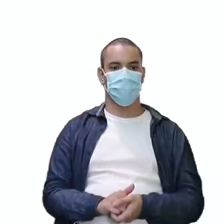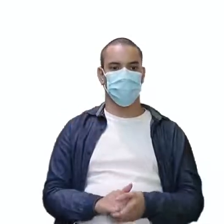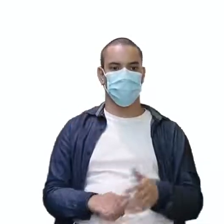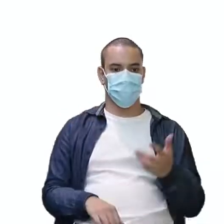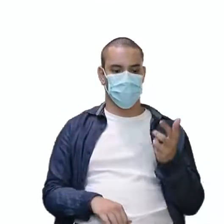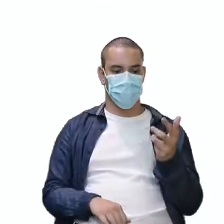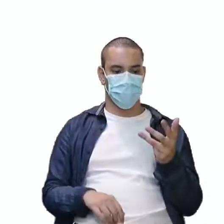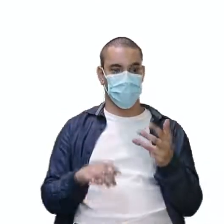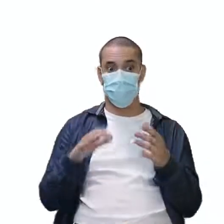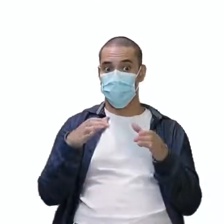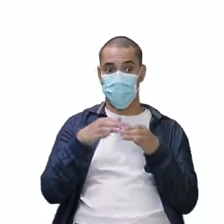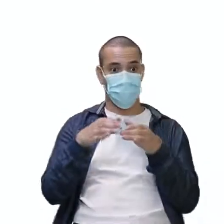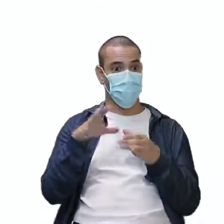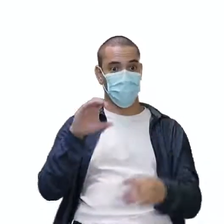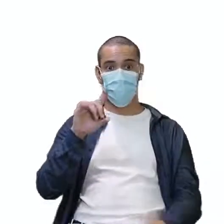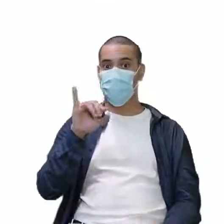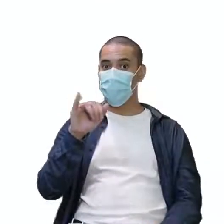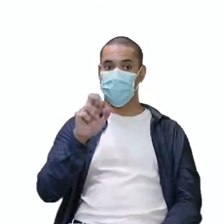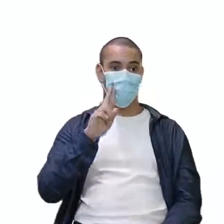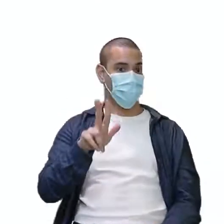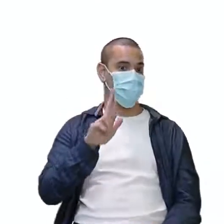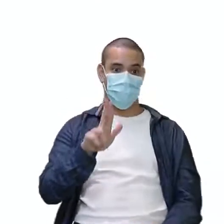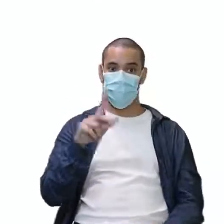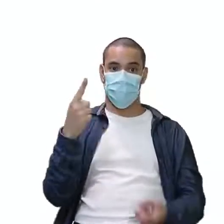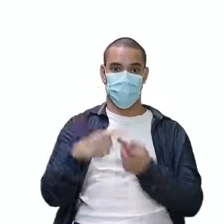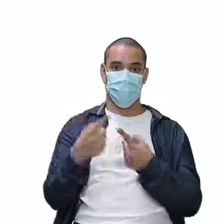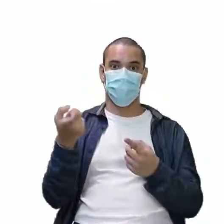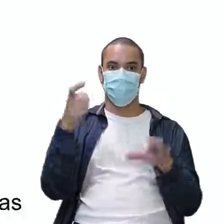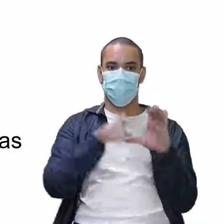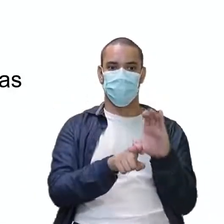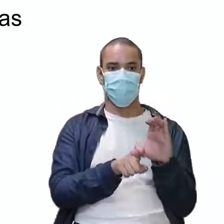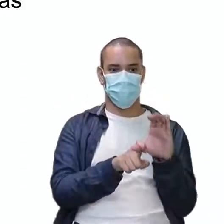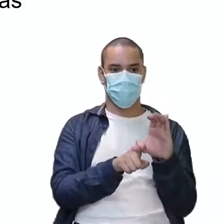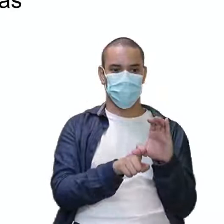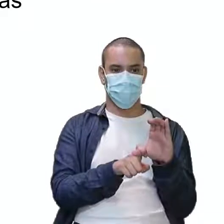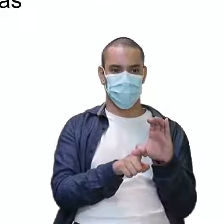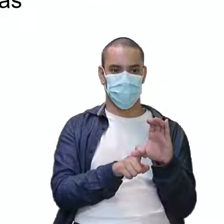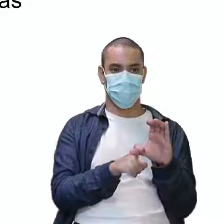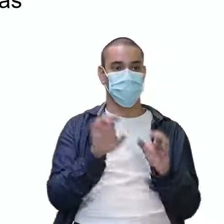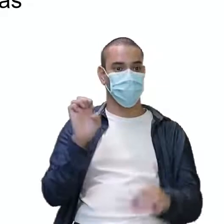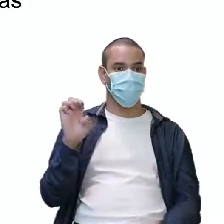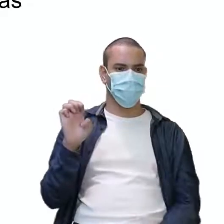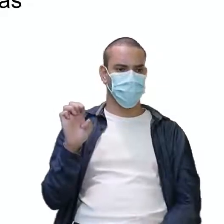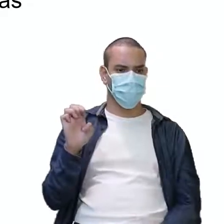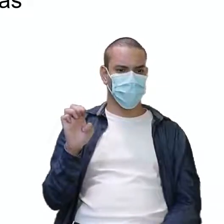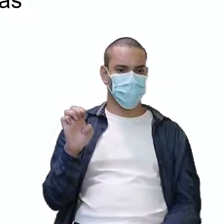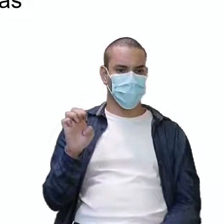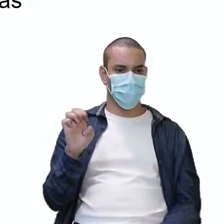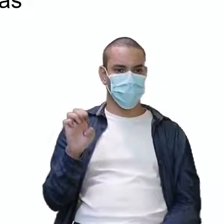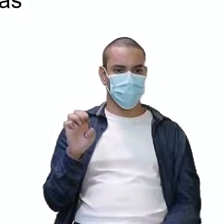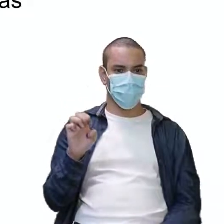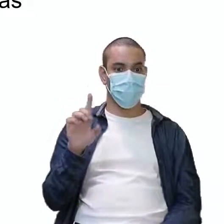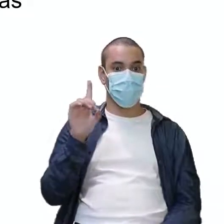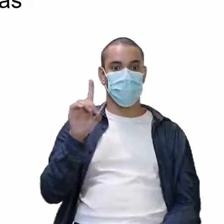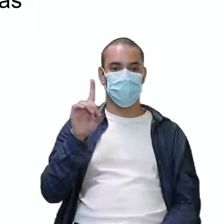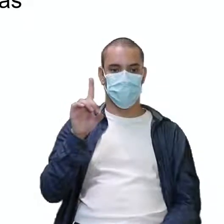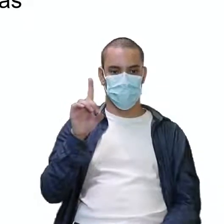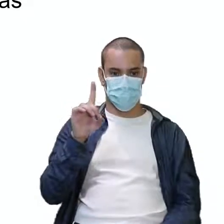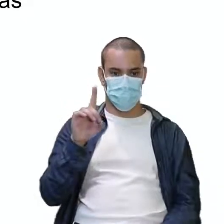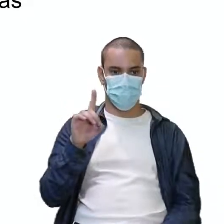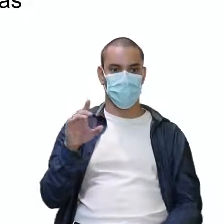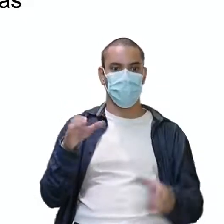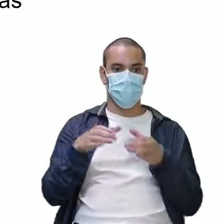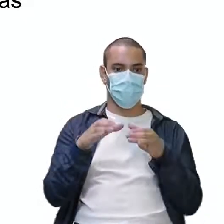colônia também não, porque na colônia você tem aquela dependência. Olha aqui na E, na letra D,